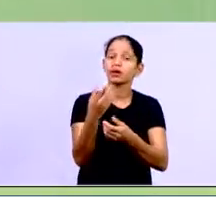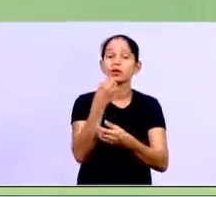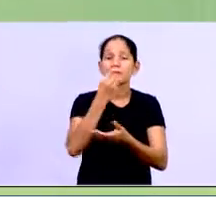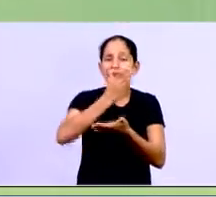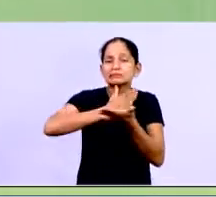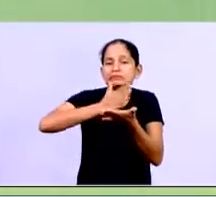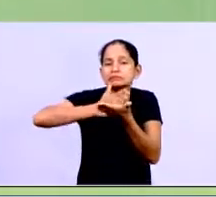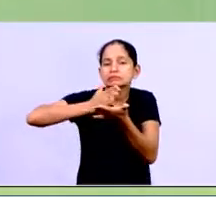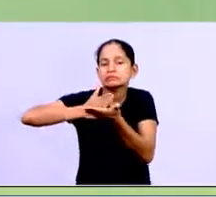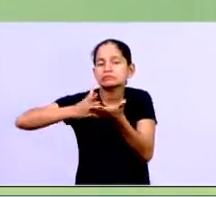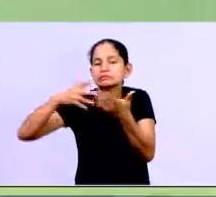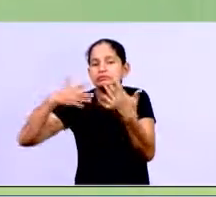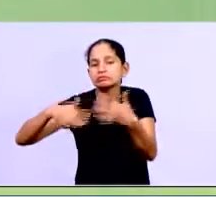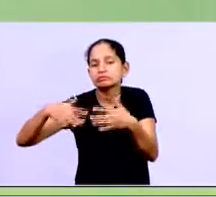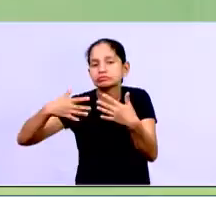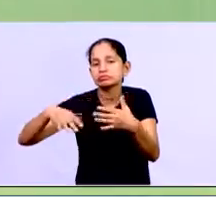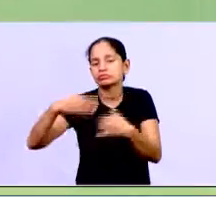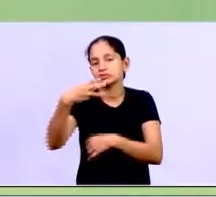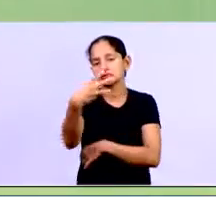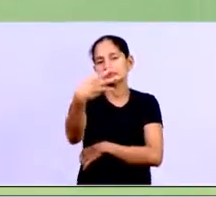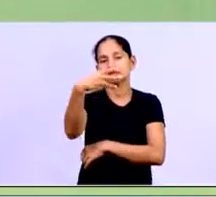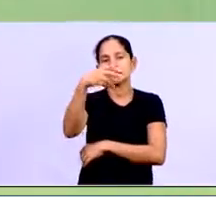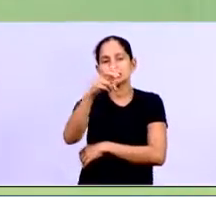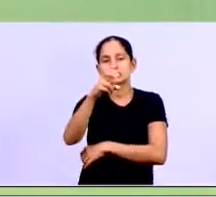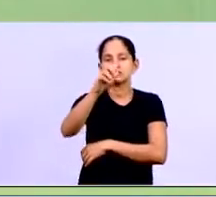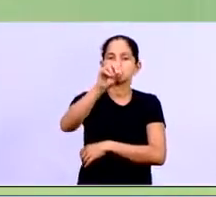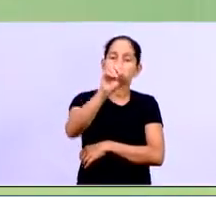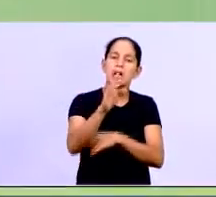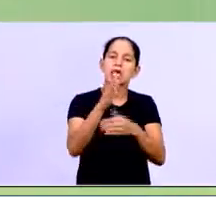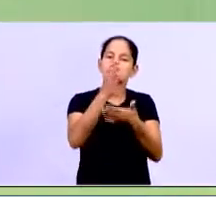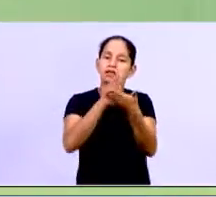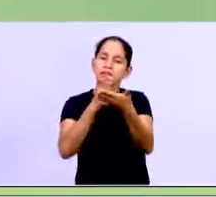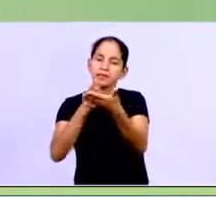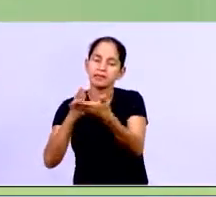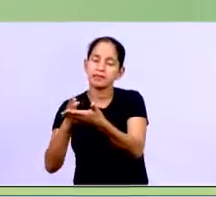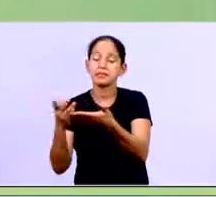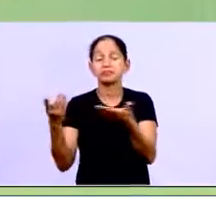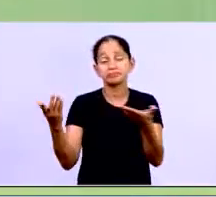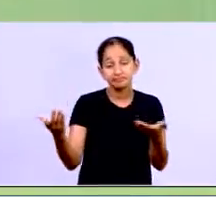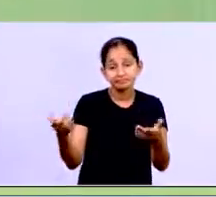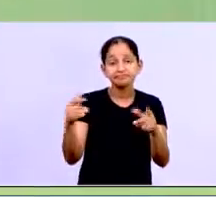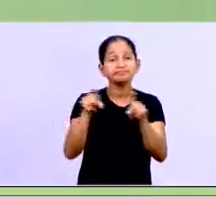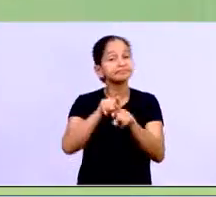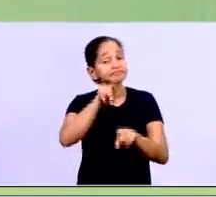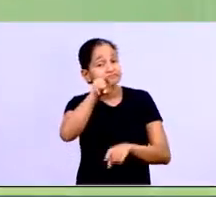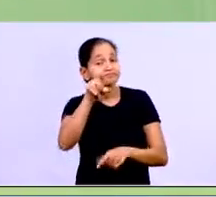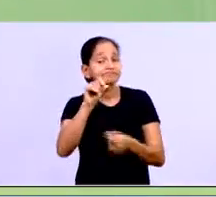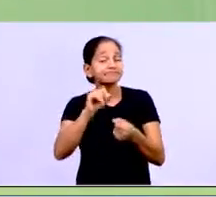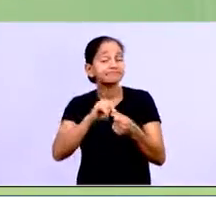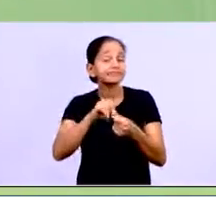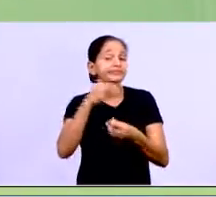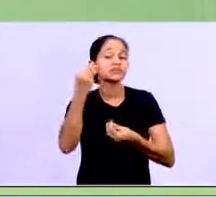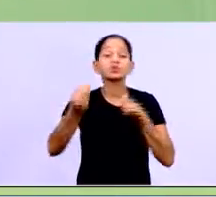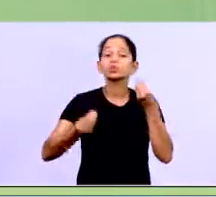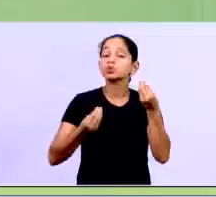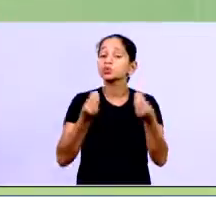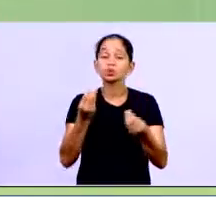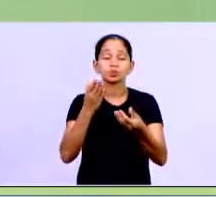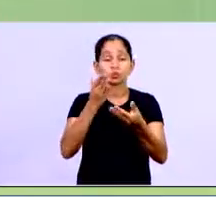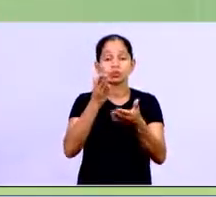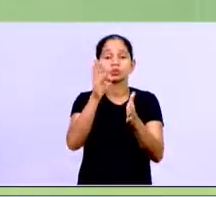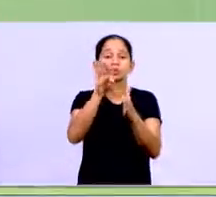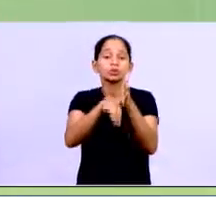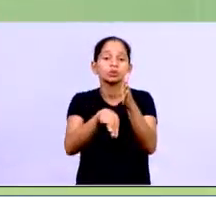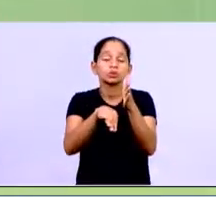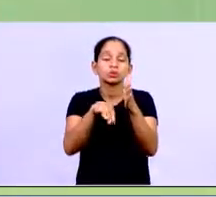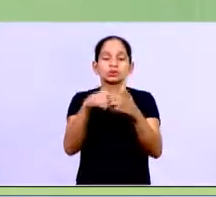em longas parcelas, 350 parcelas, 240 parcelas, como que você vai fazer para abater essa sua